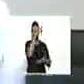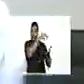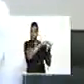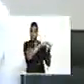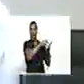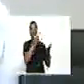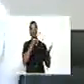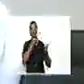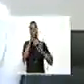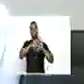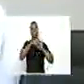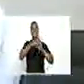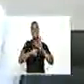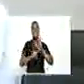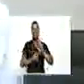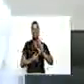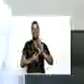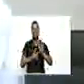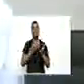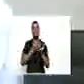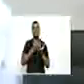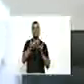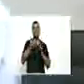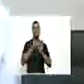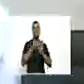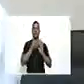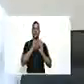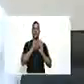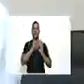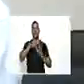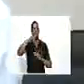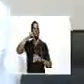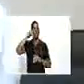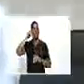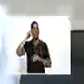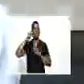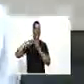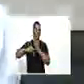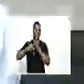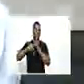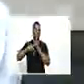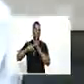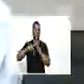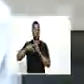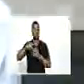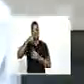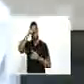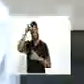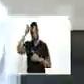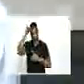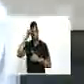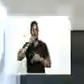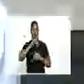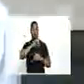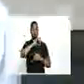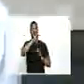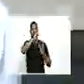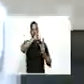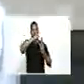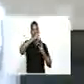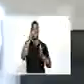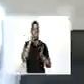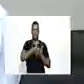disso qual que era a proposta inicial do Sin fup que a data base fosse alterada para